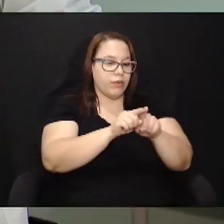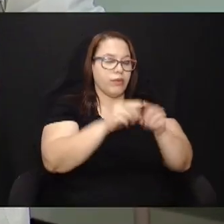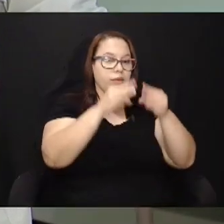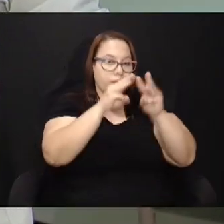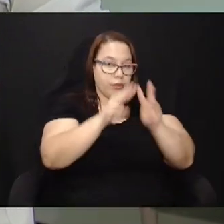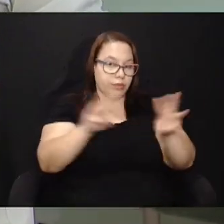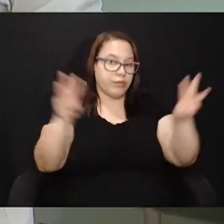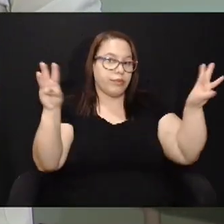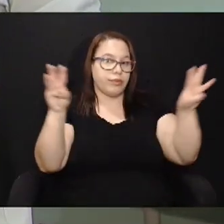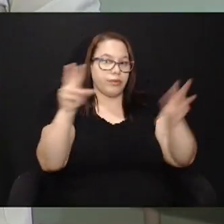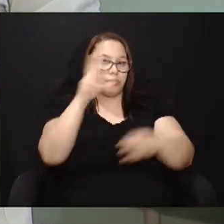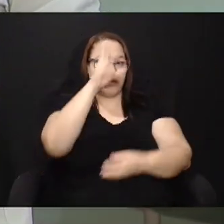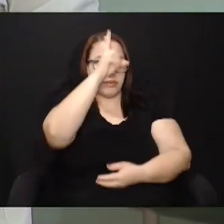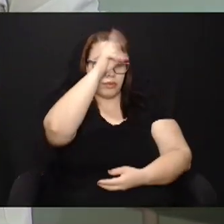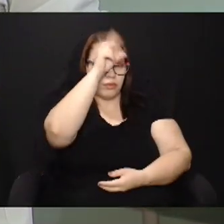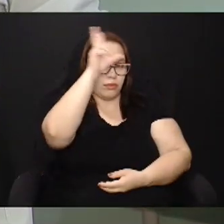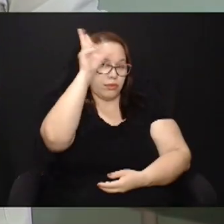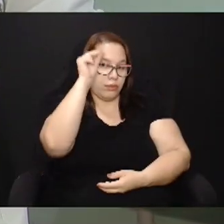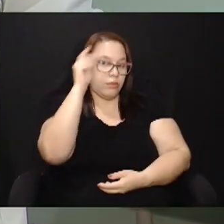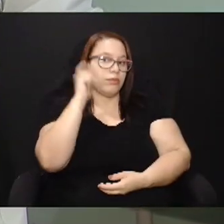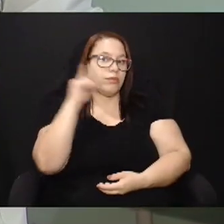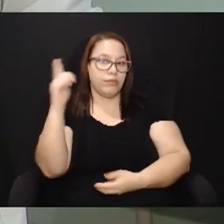de Campinas, que é o